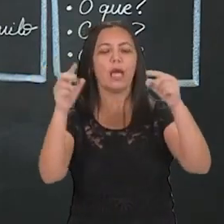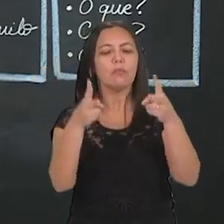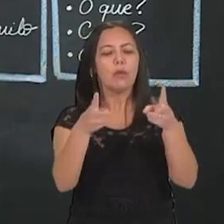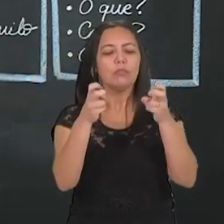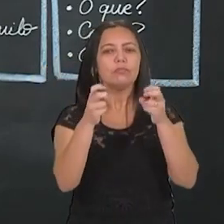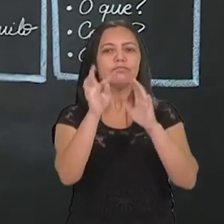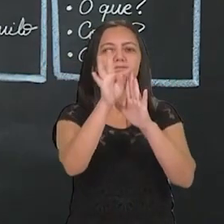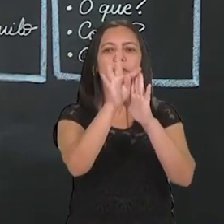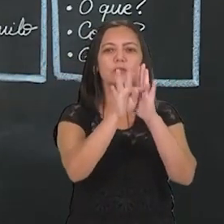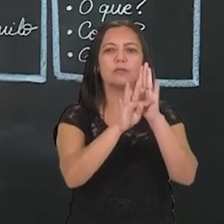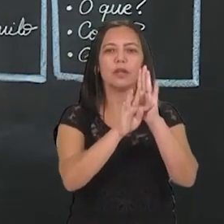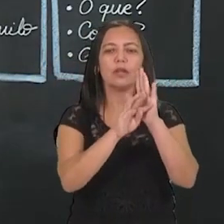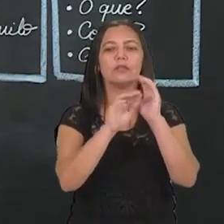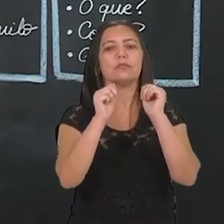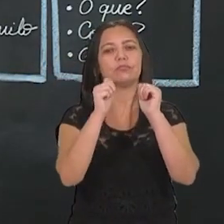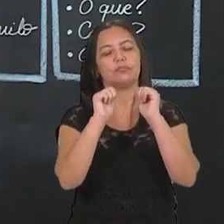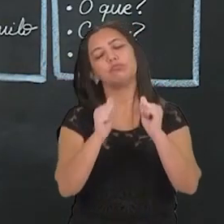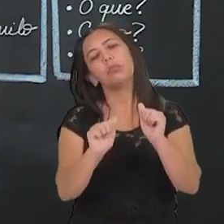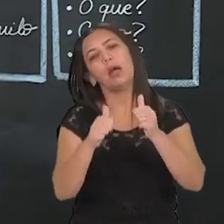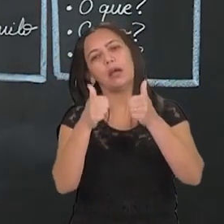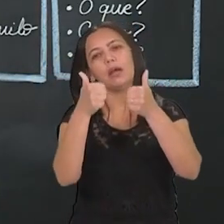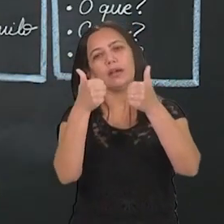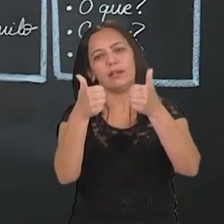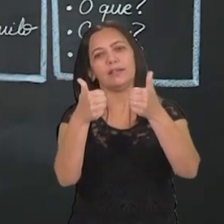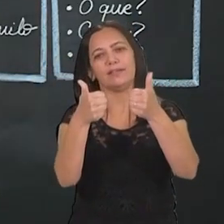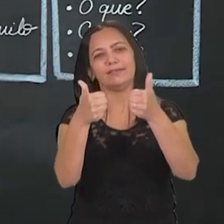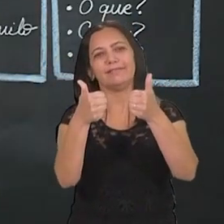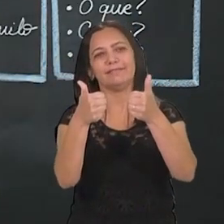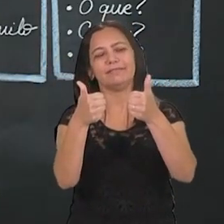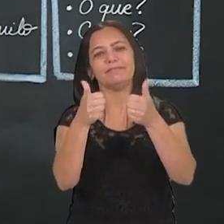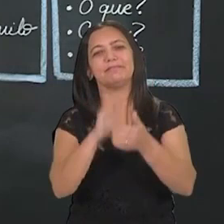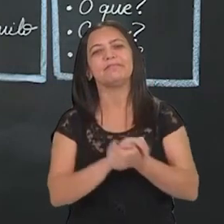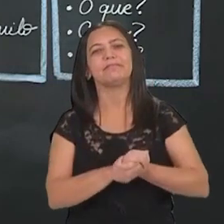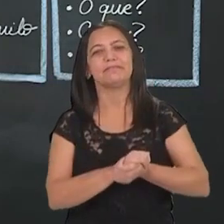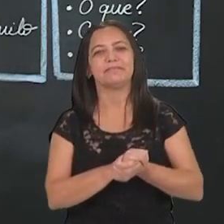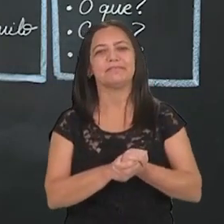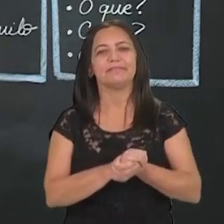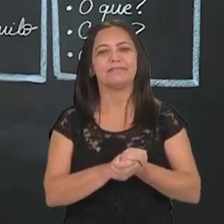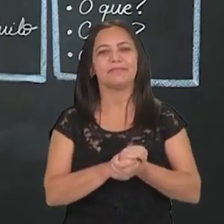uma qualidade muito melhor a partir de agora se você souber brincar com esses diferentes tipos de